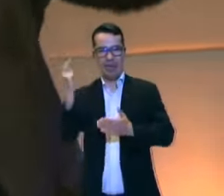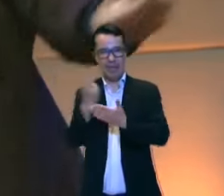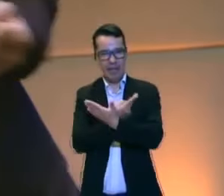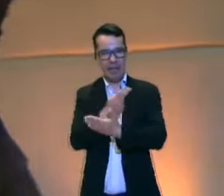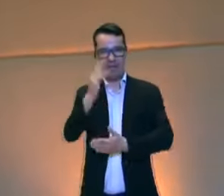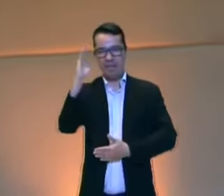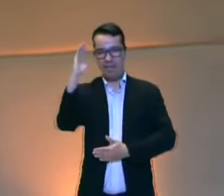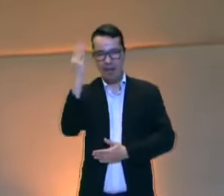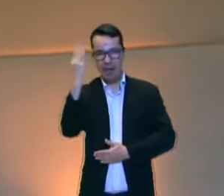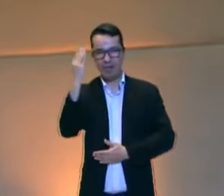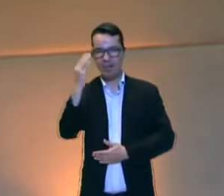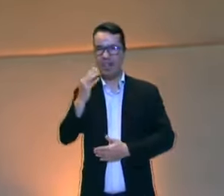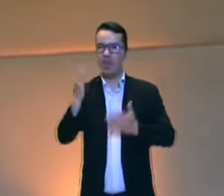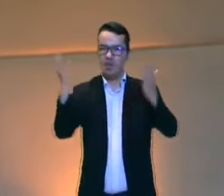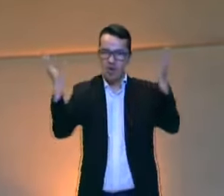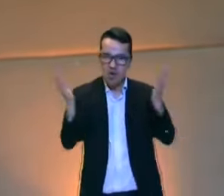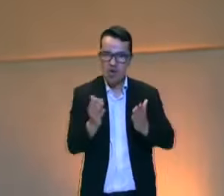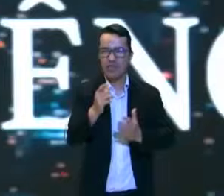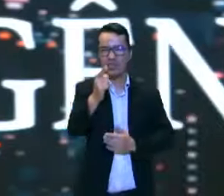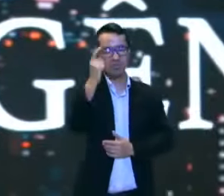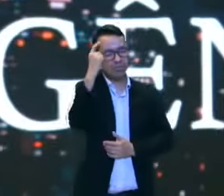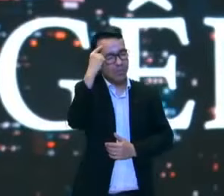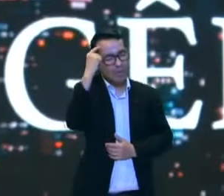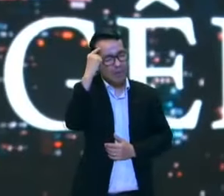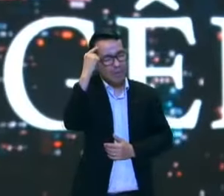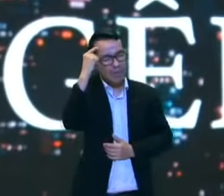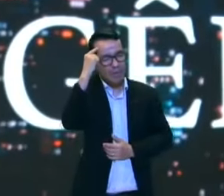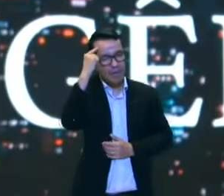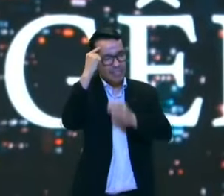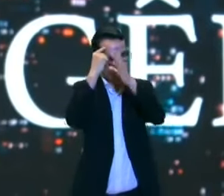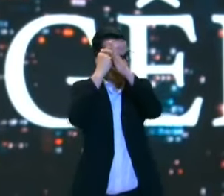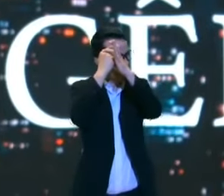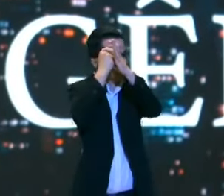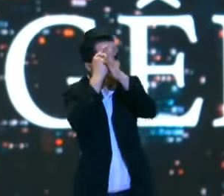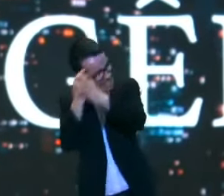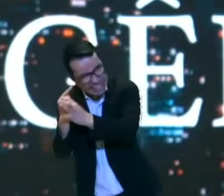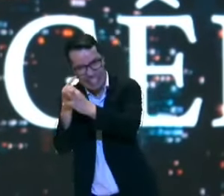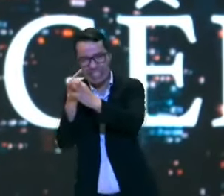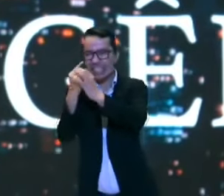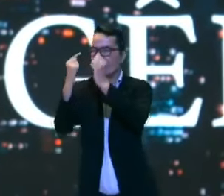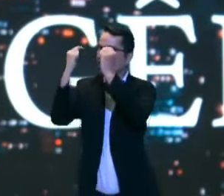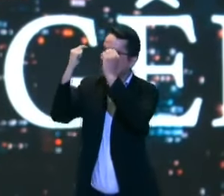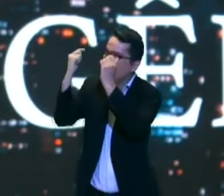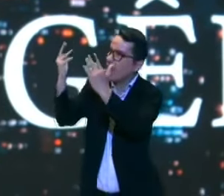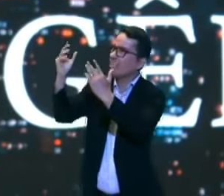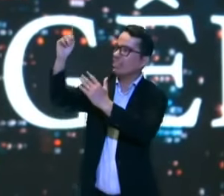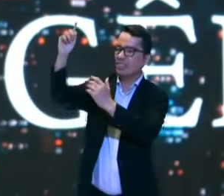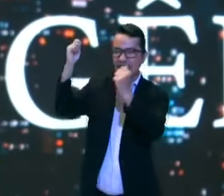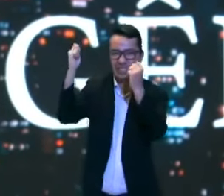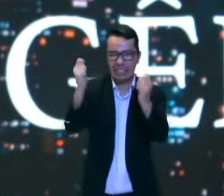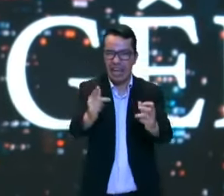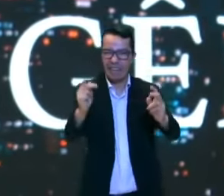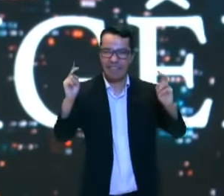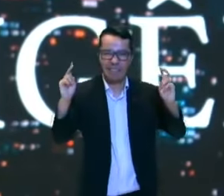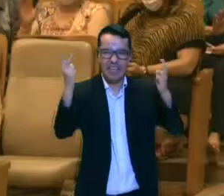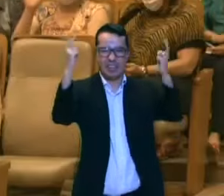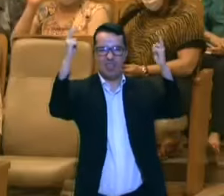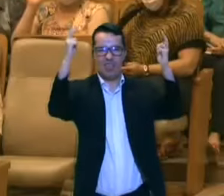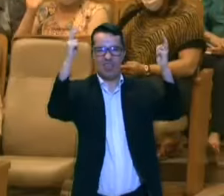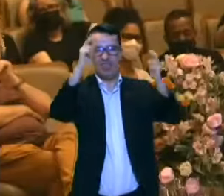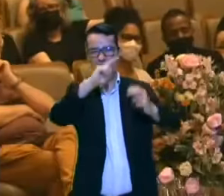Leve os pensamentos, apresenta a Ele. Jesus é poderoso para nos dar vitória. Quantos creem